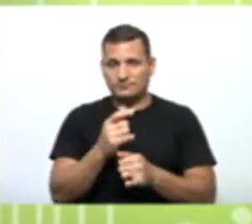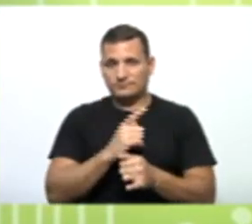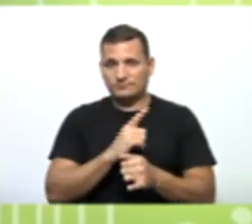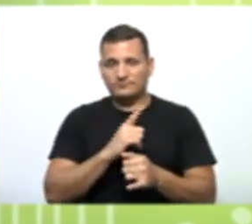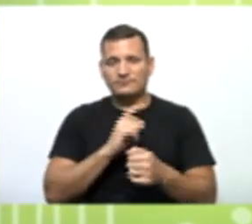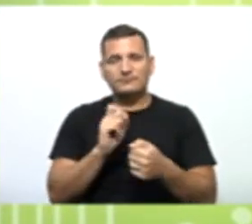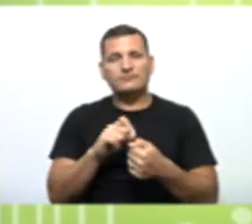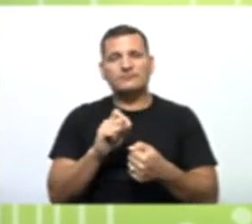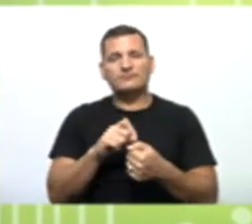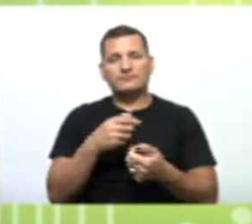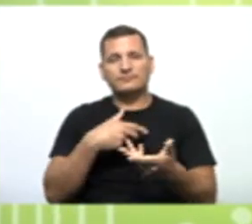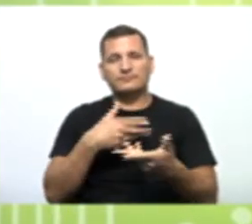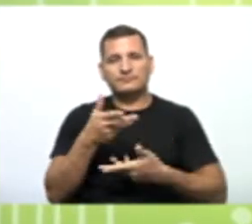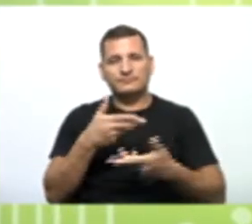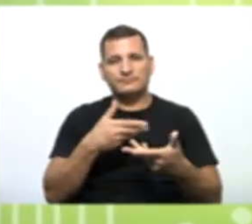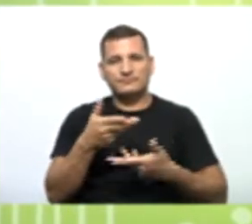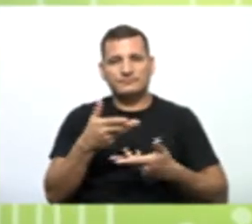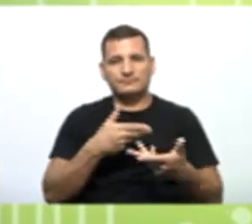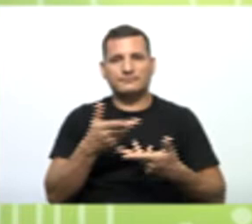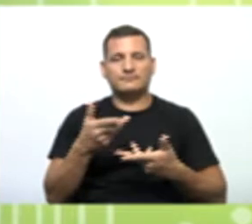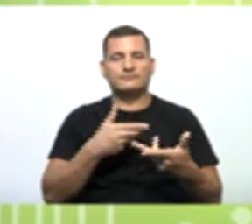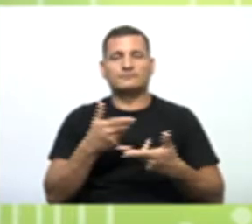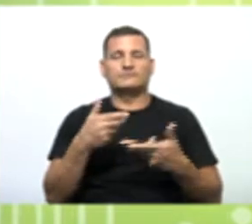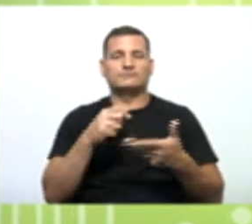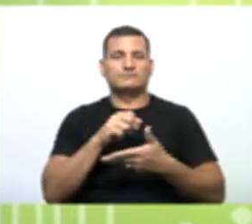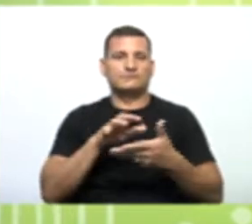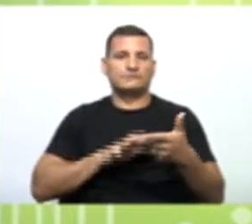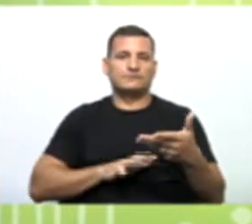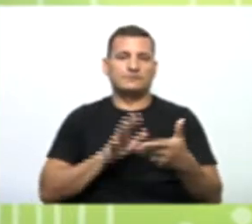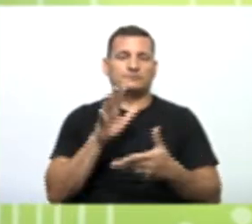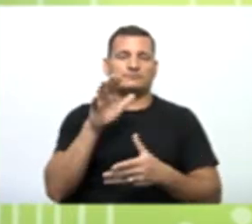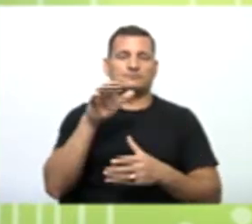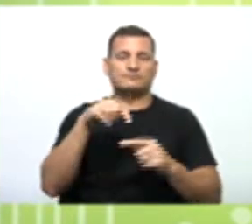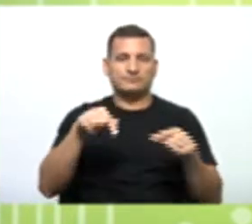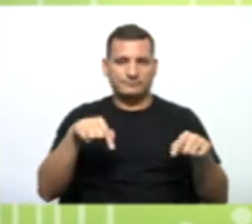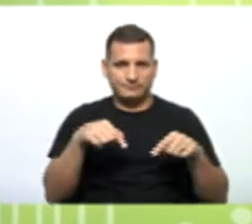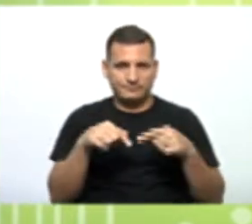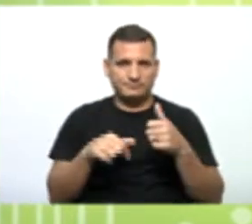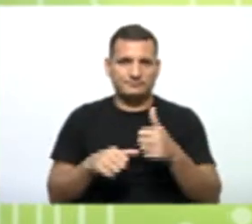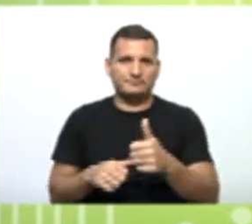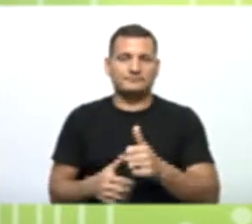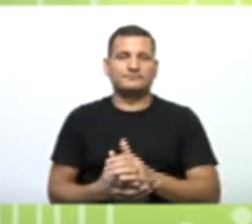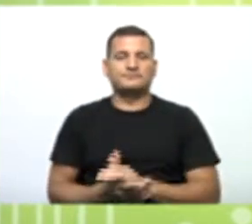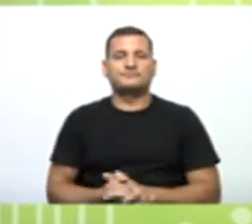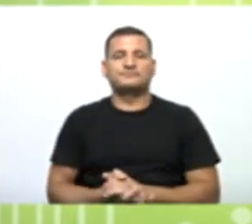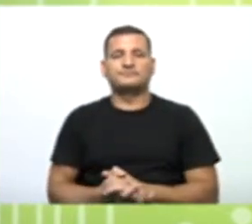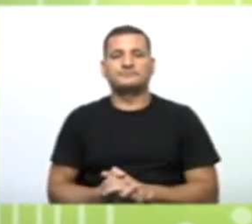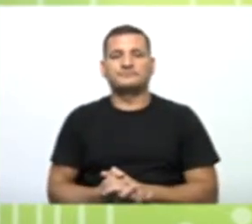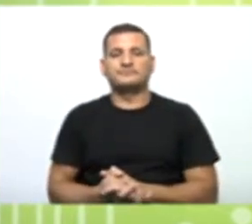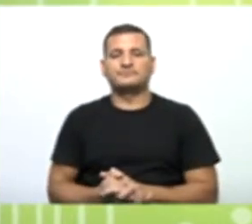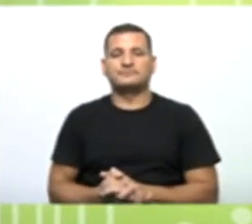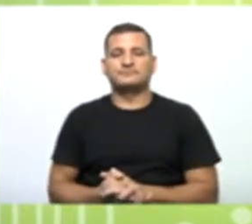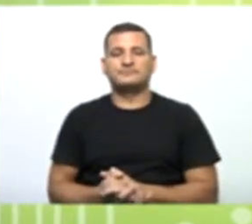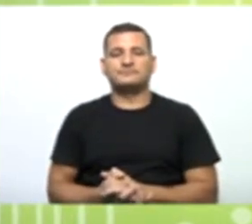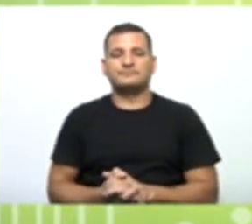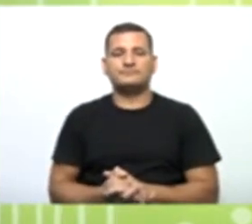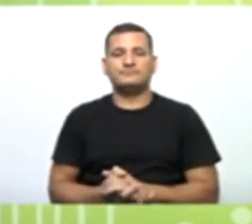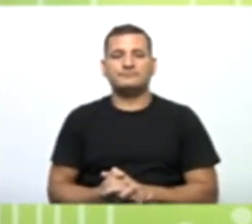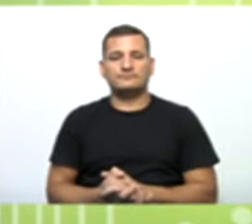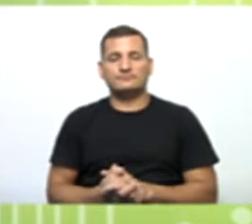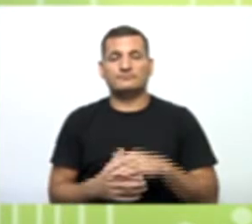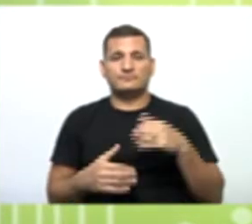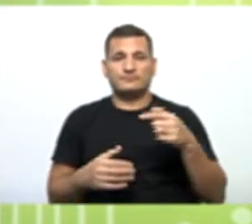fazer essas interações na atividade em sala, certo? Então, assim, o que a gente